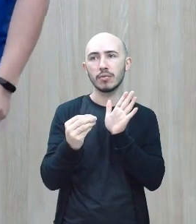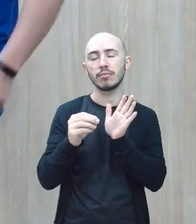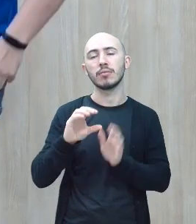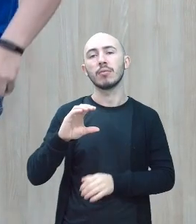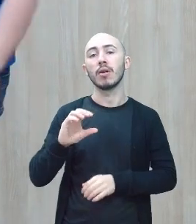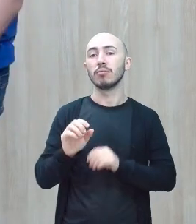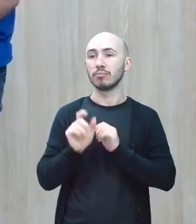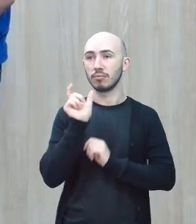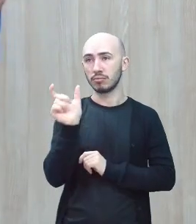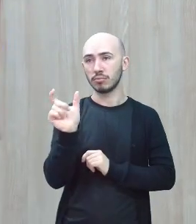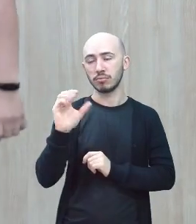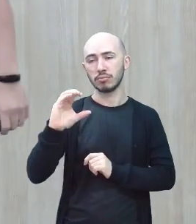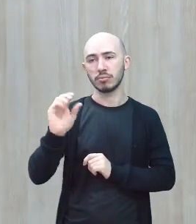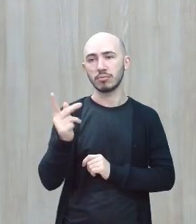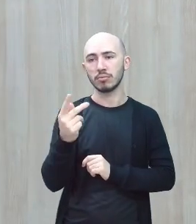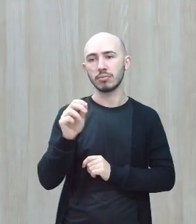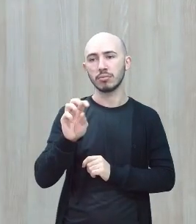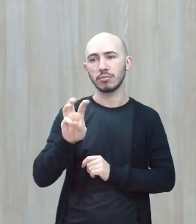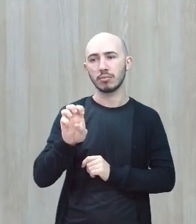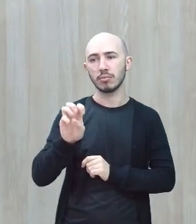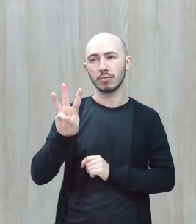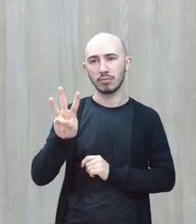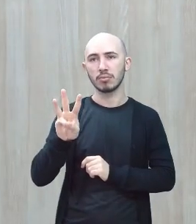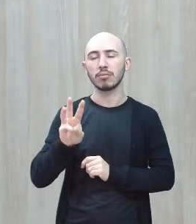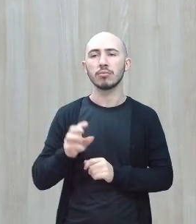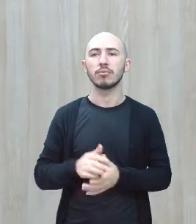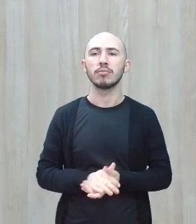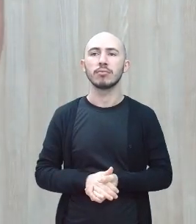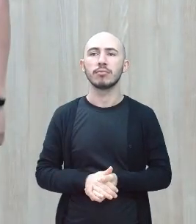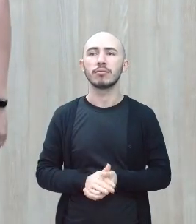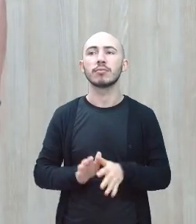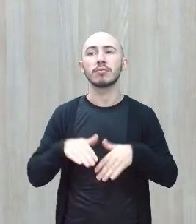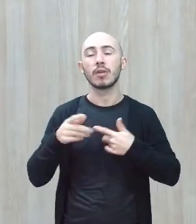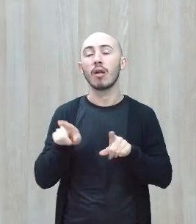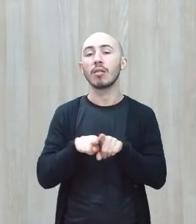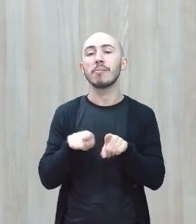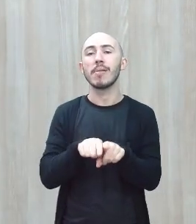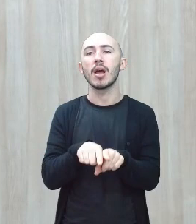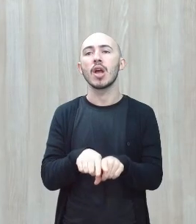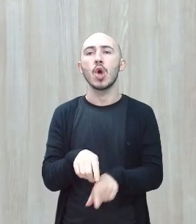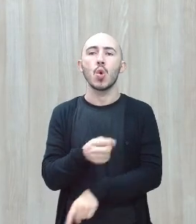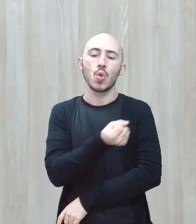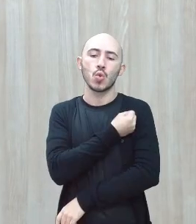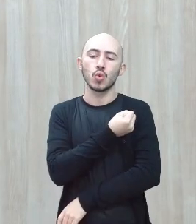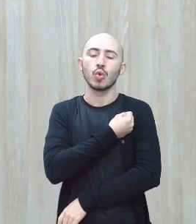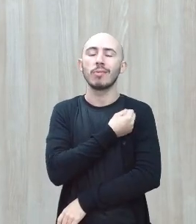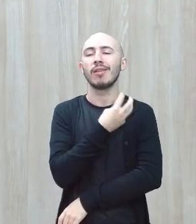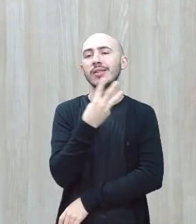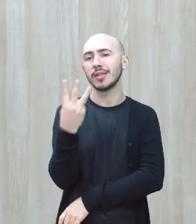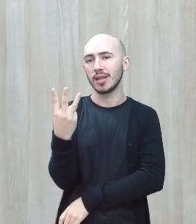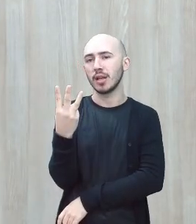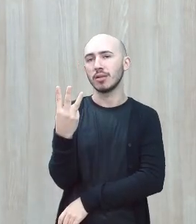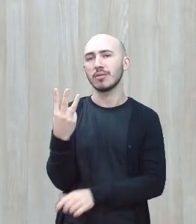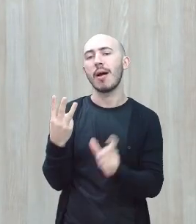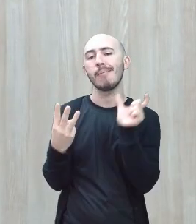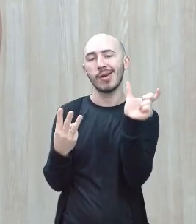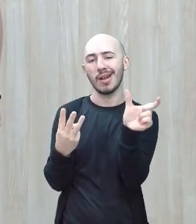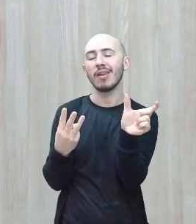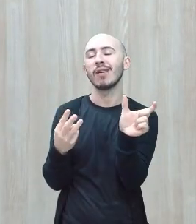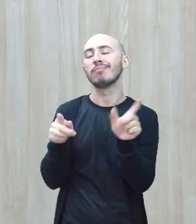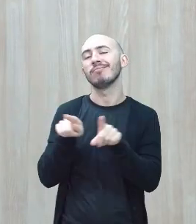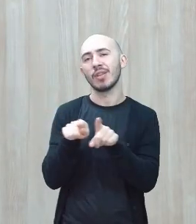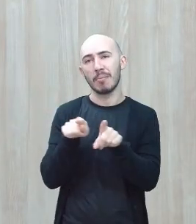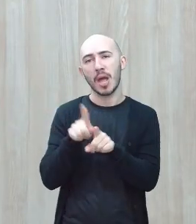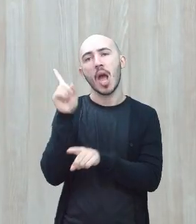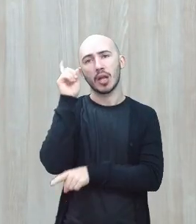mastigar. Mesma particularidade a gente tem com a palavra 3, tá? que é uma dificuldade, e aí eu reconheço, porque a gente não